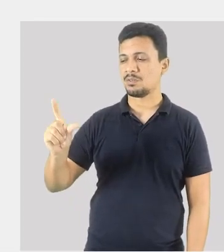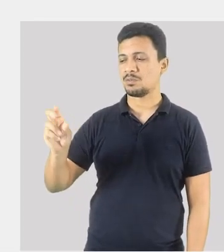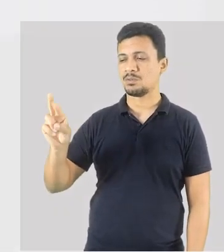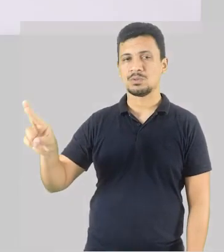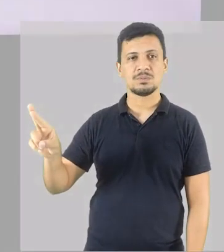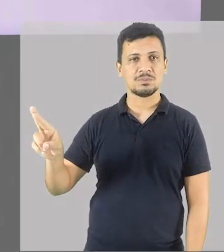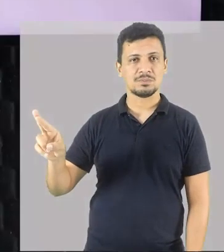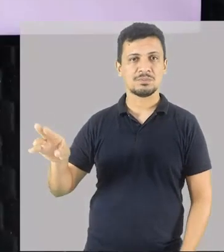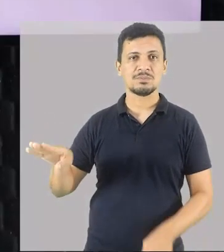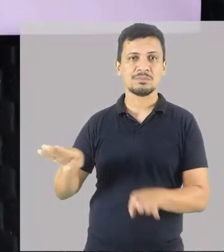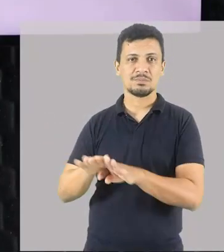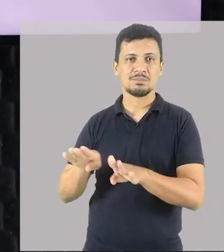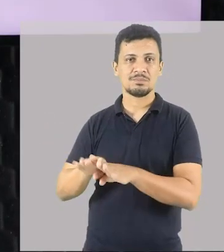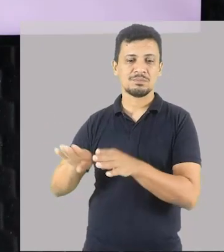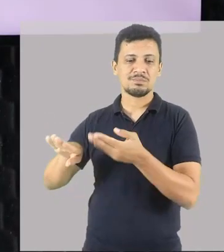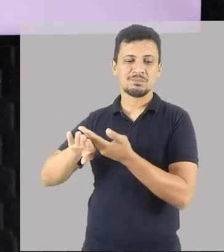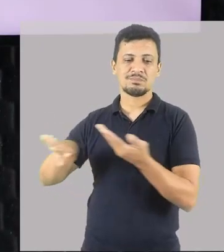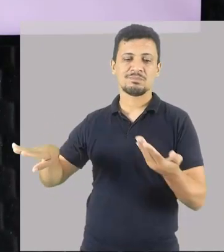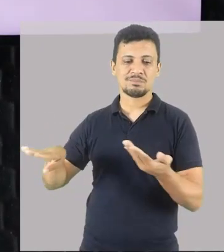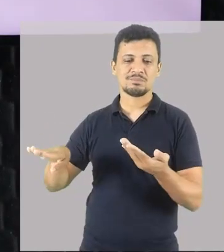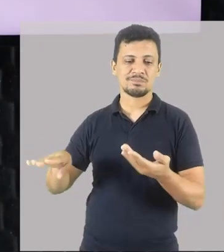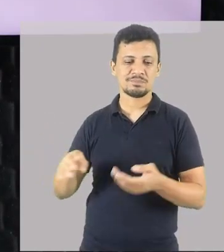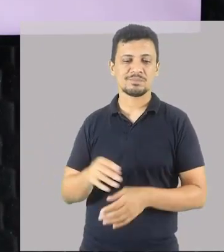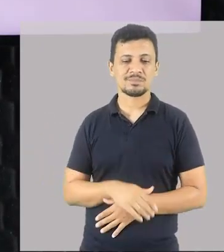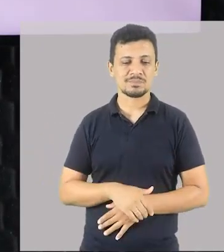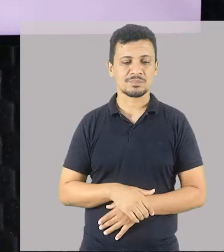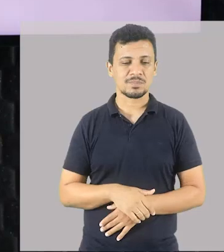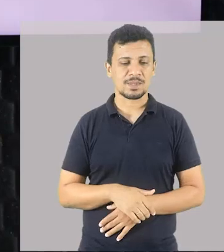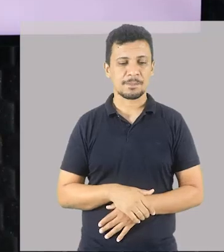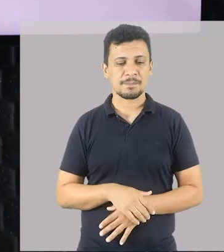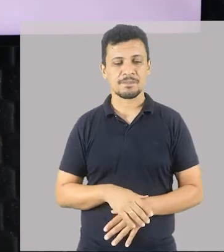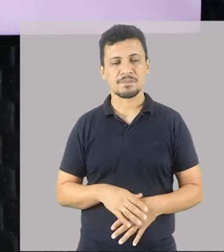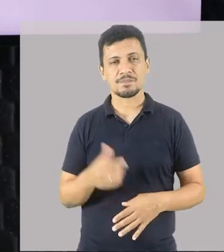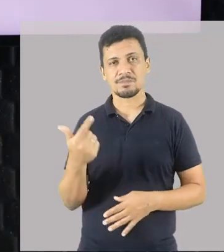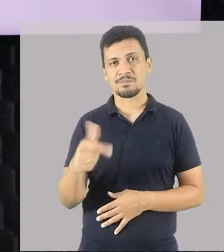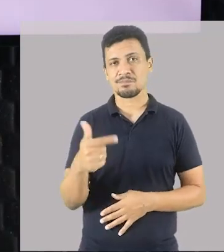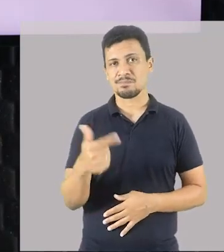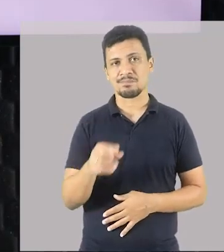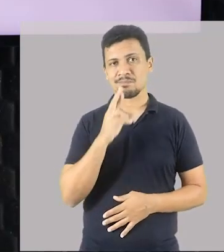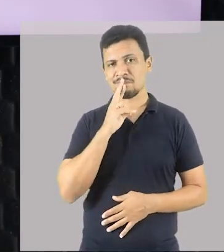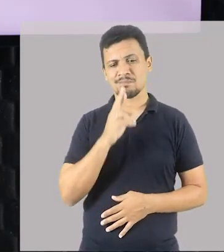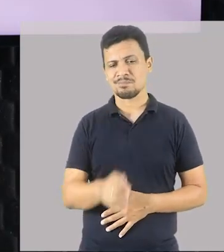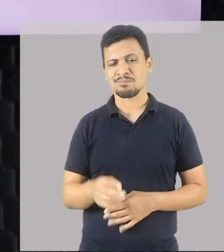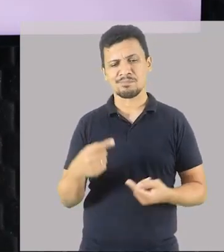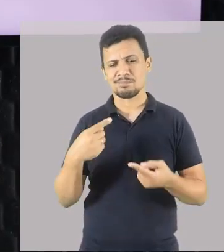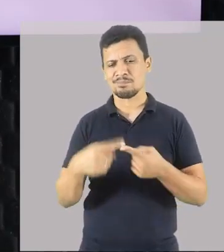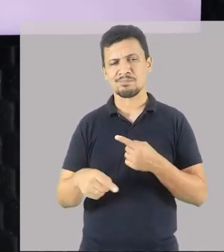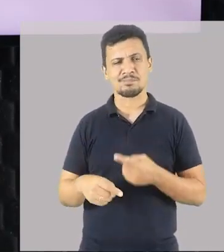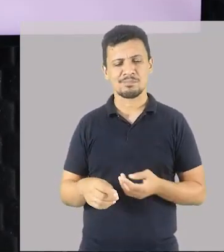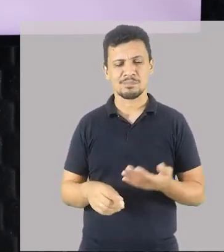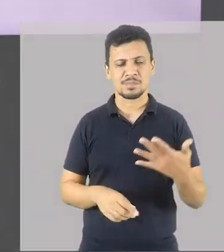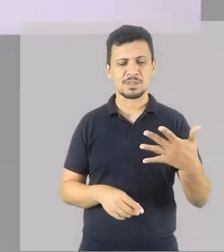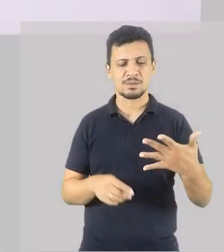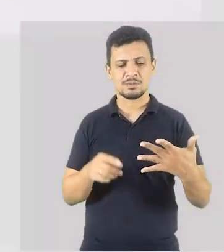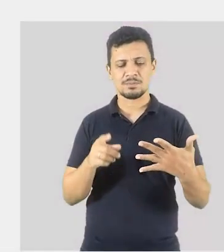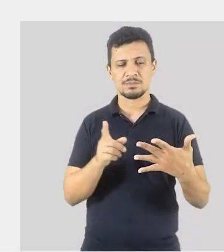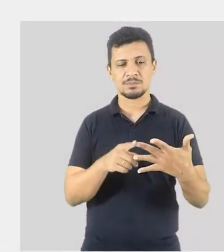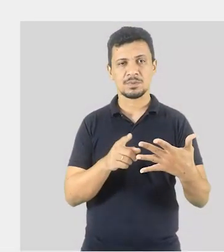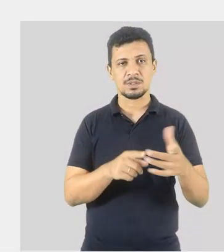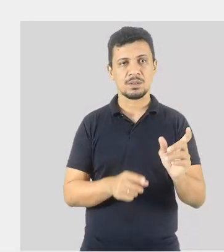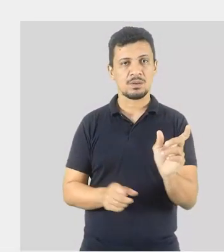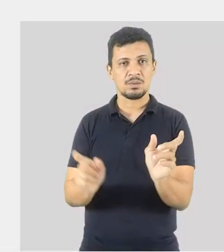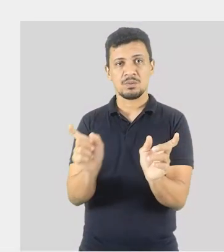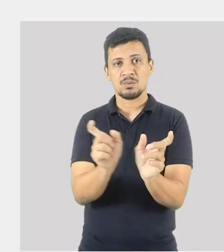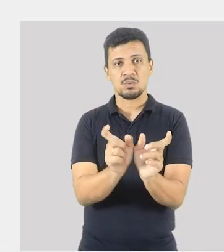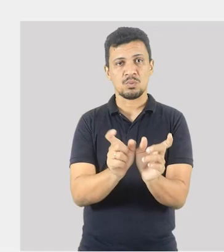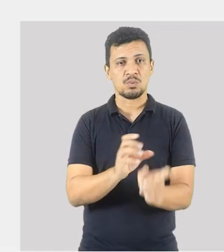vem separado por hífen, claro que vai ser uma justaposição. Não tem como ser aglutinação. Na letra C,